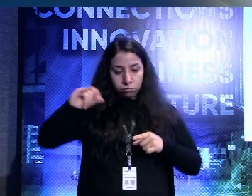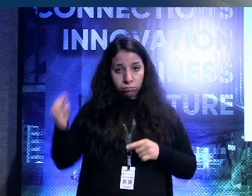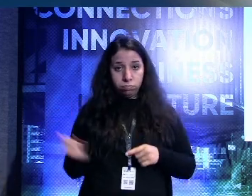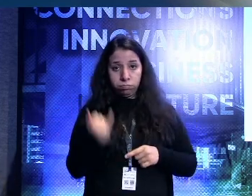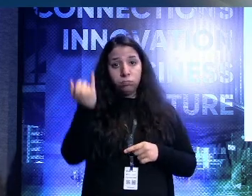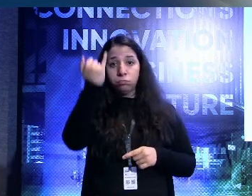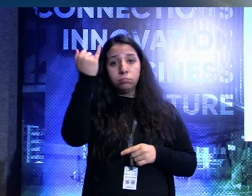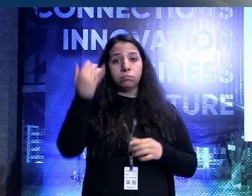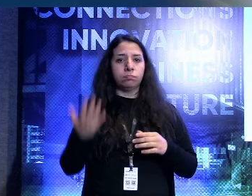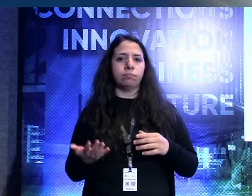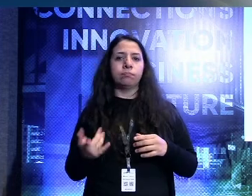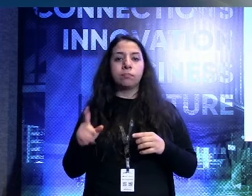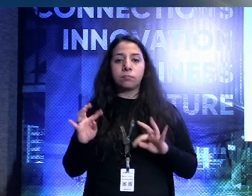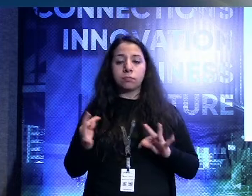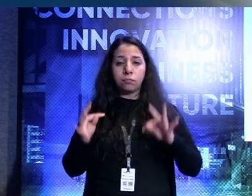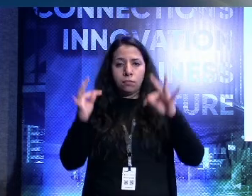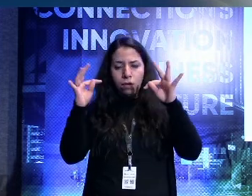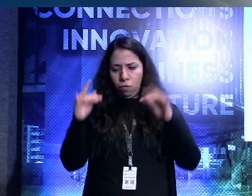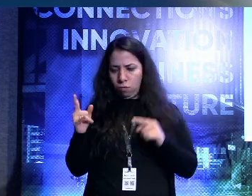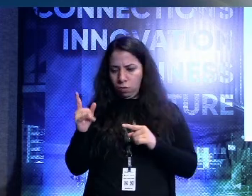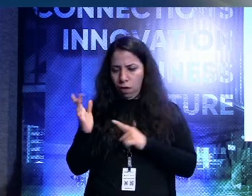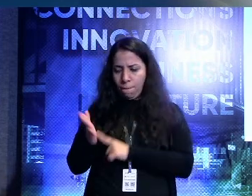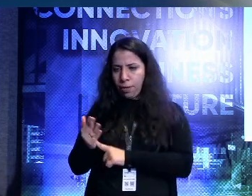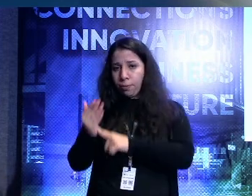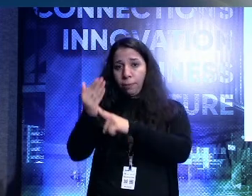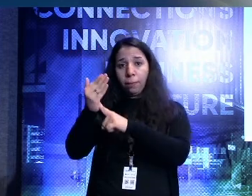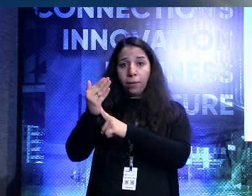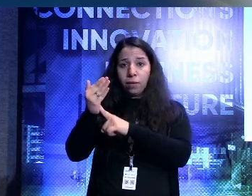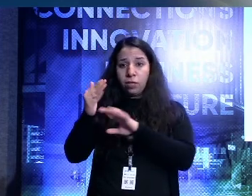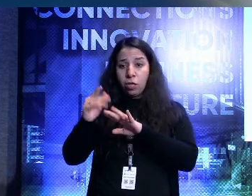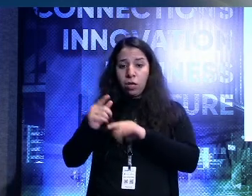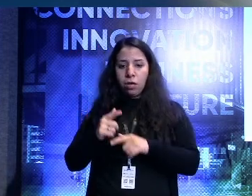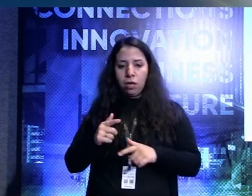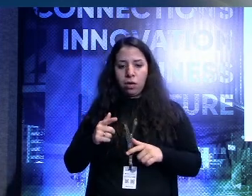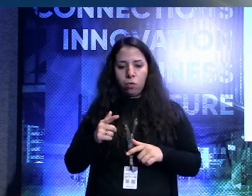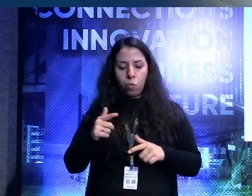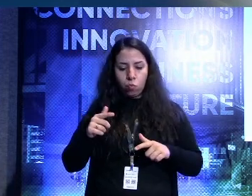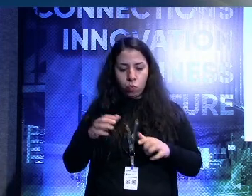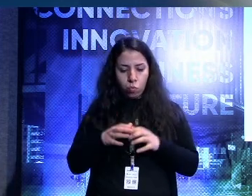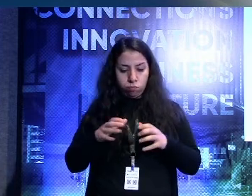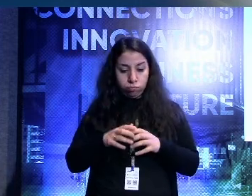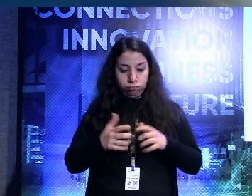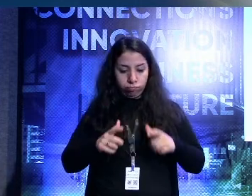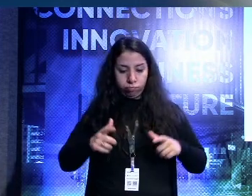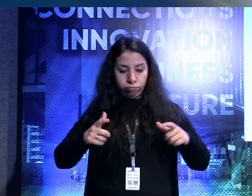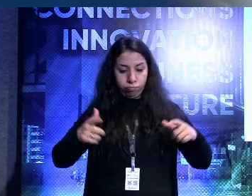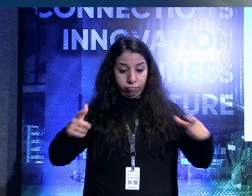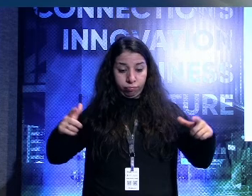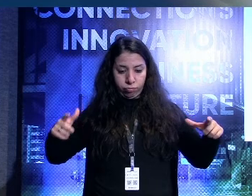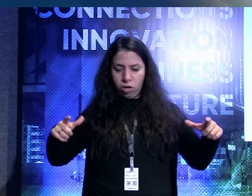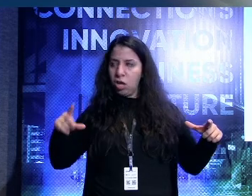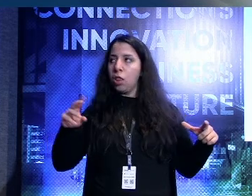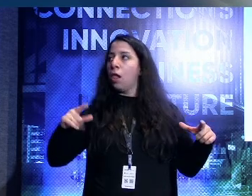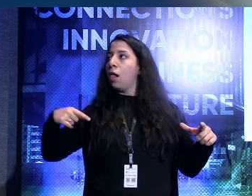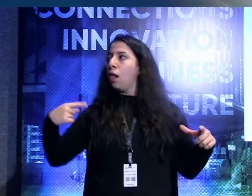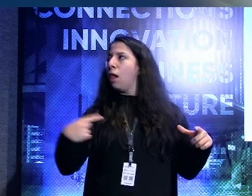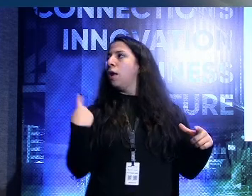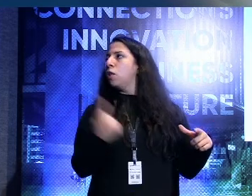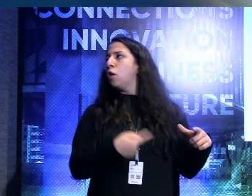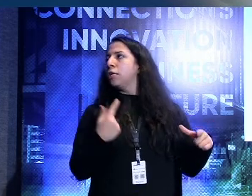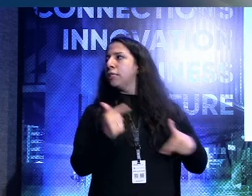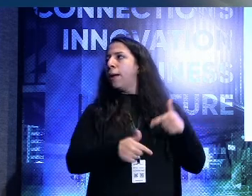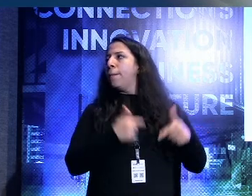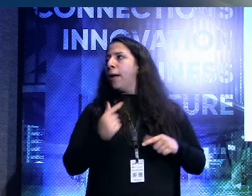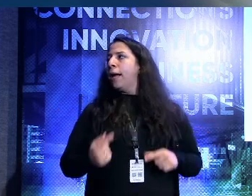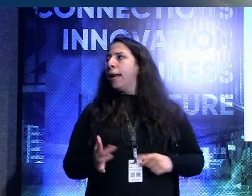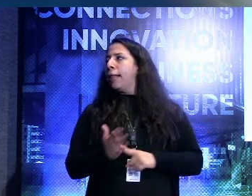tem a tecnologia pela tecnologia, o time não cresceu exponencialmente só para dizer que a gente tem um time de tecnologia. Na verdade, isso é